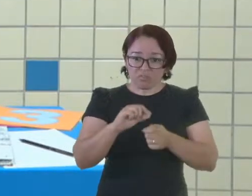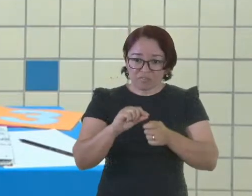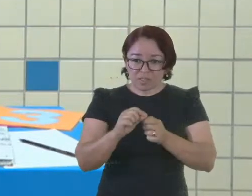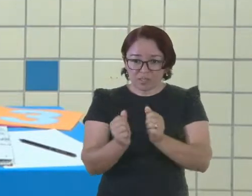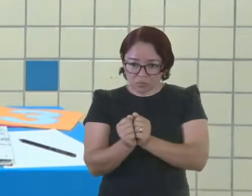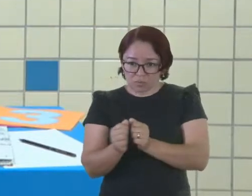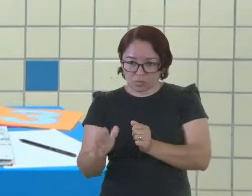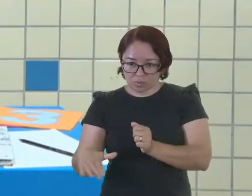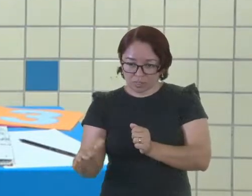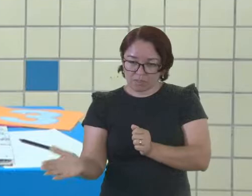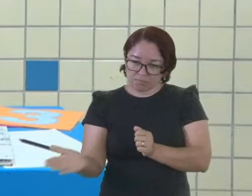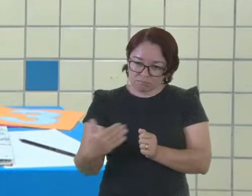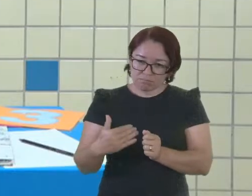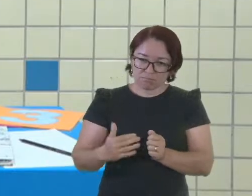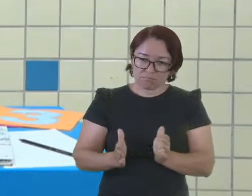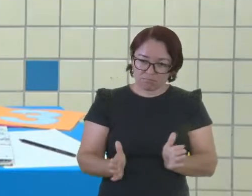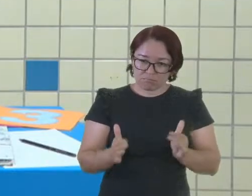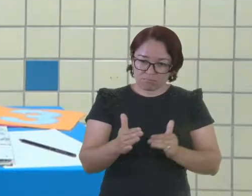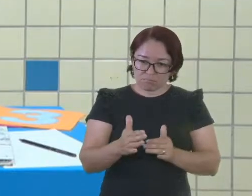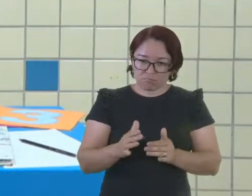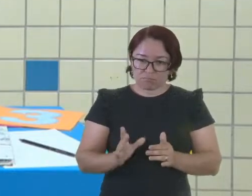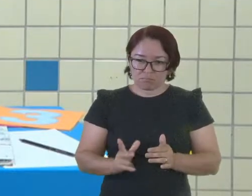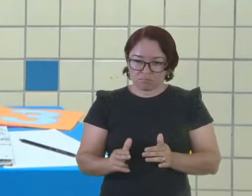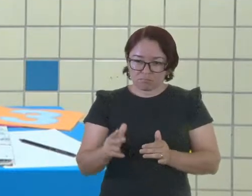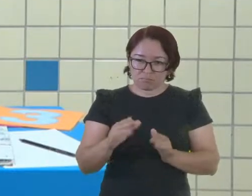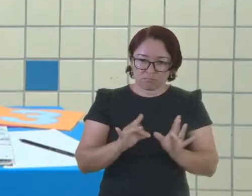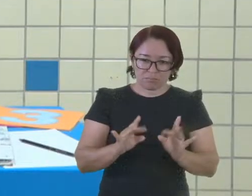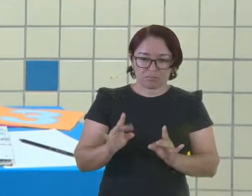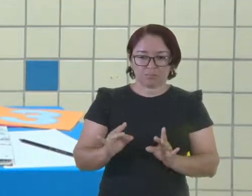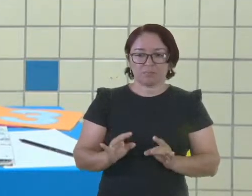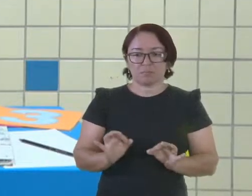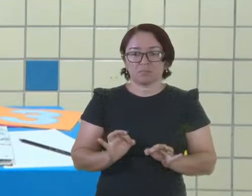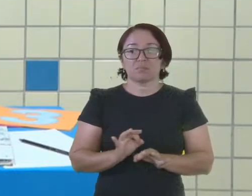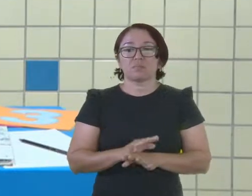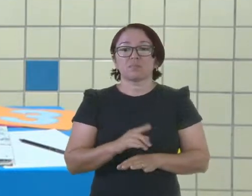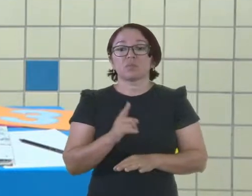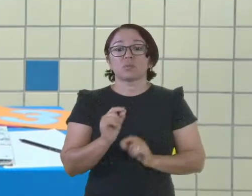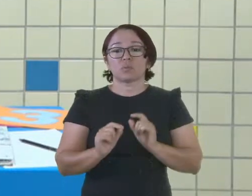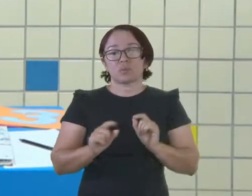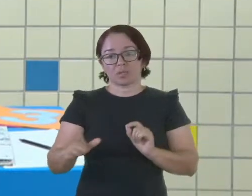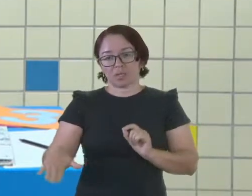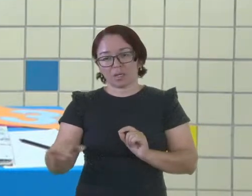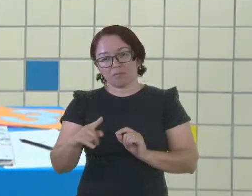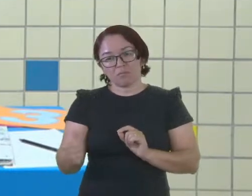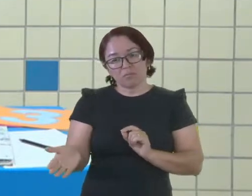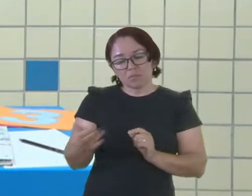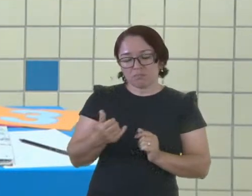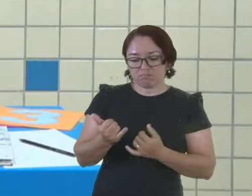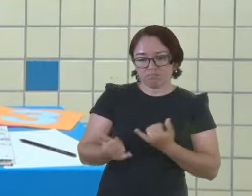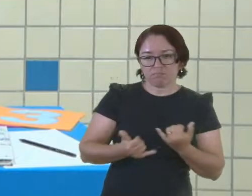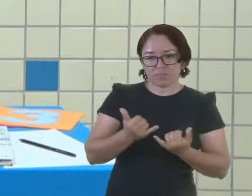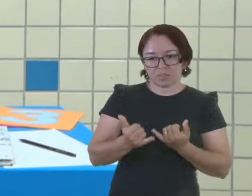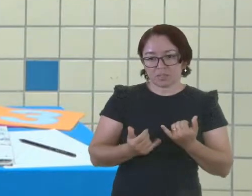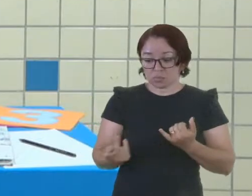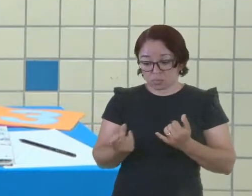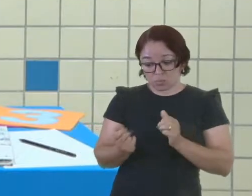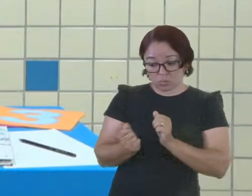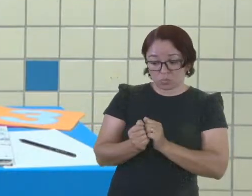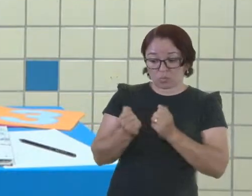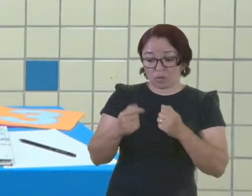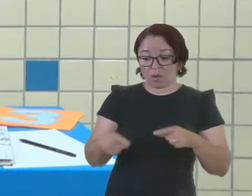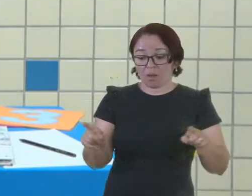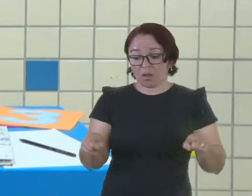muito legal. Então vocês vão convidar a criança para brincar e cantar a música da